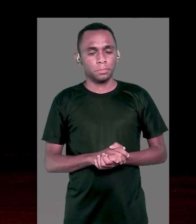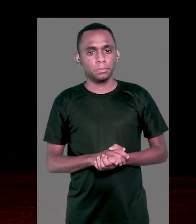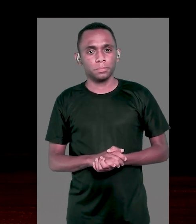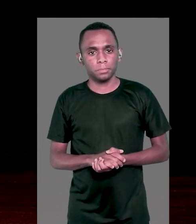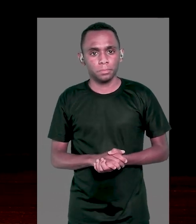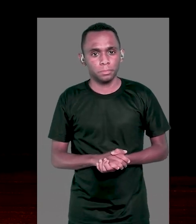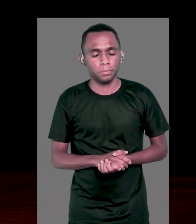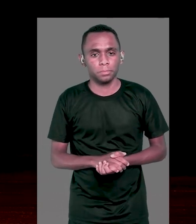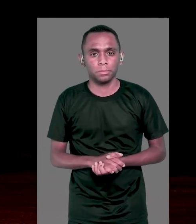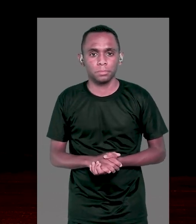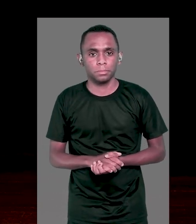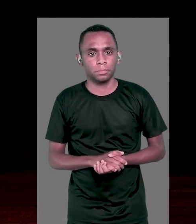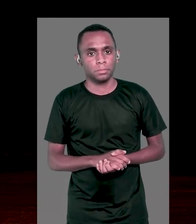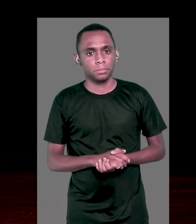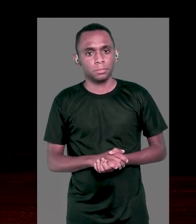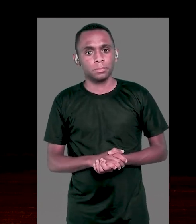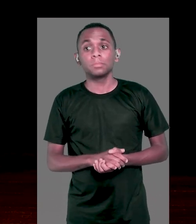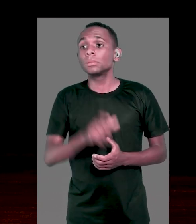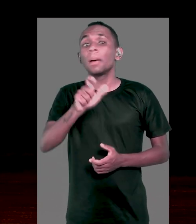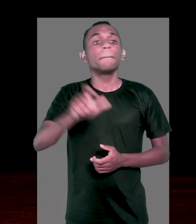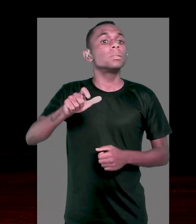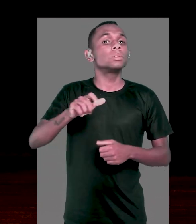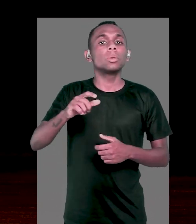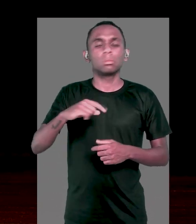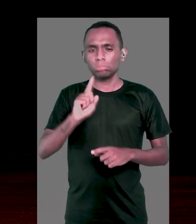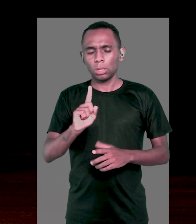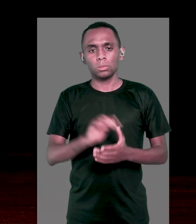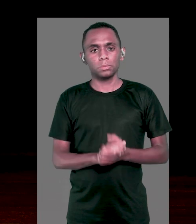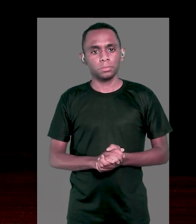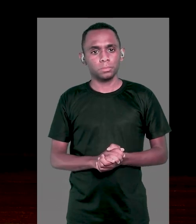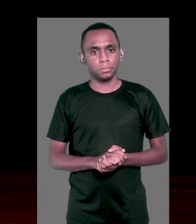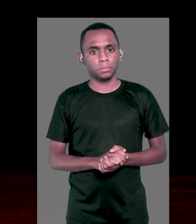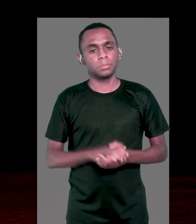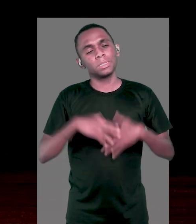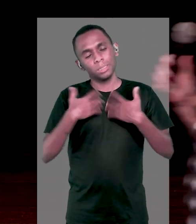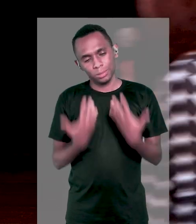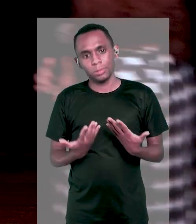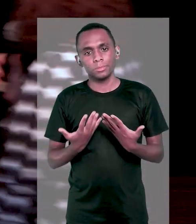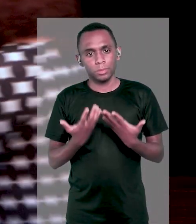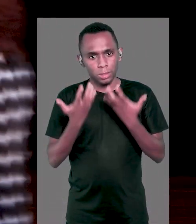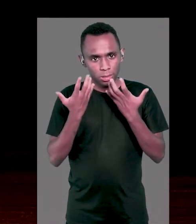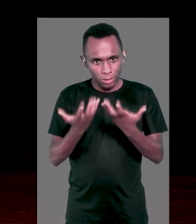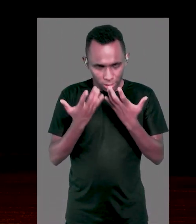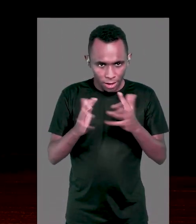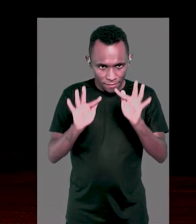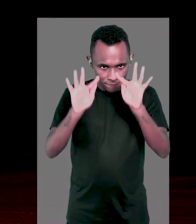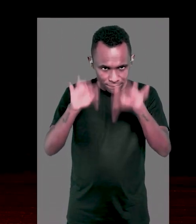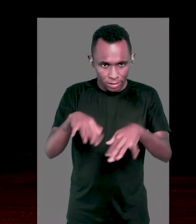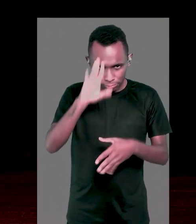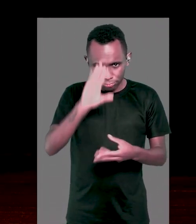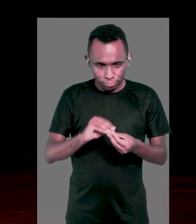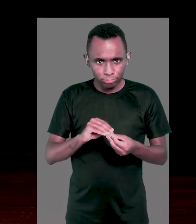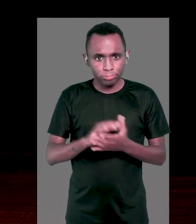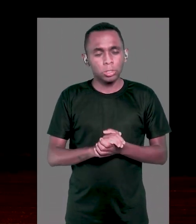mais alguém gente não né então você quer finalizar alguma coisa não dizer o quanto